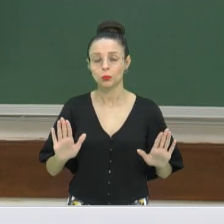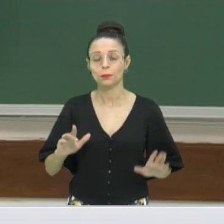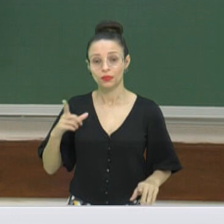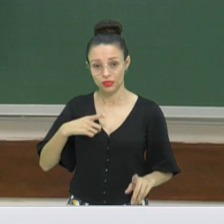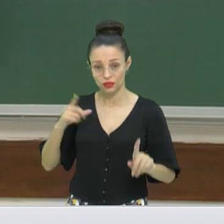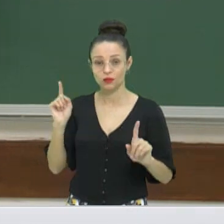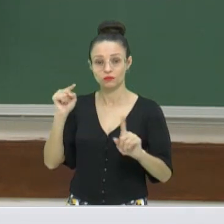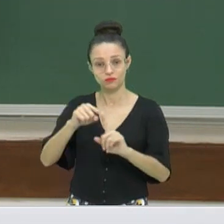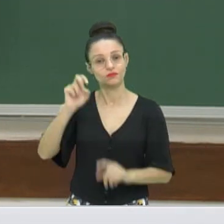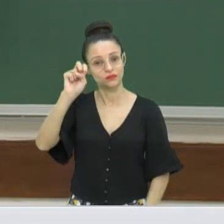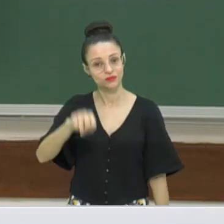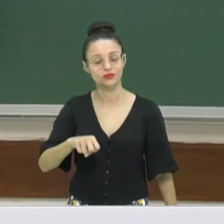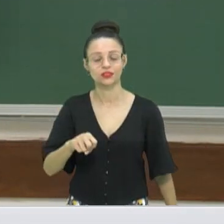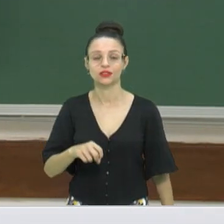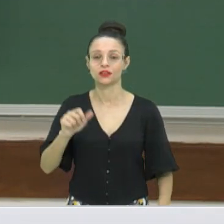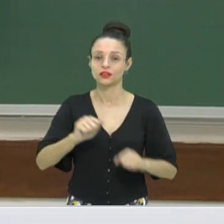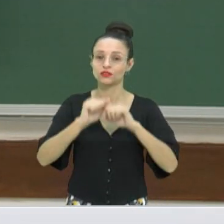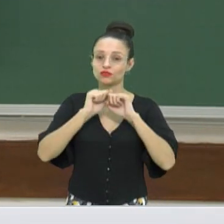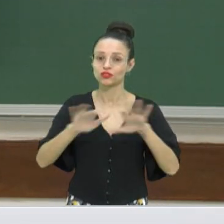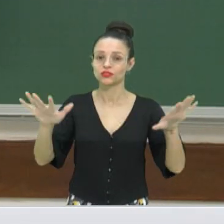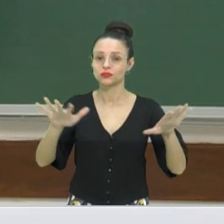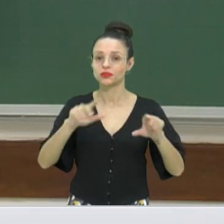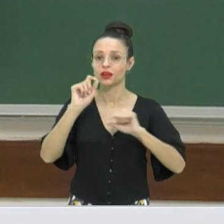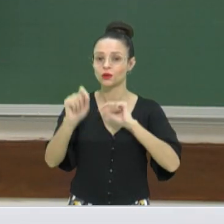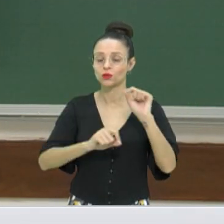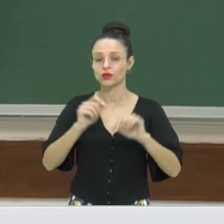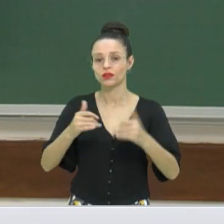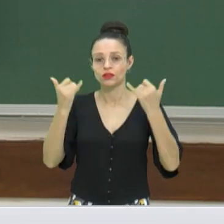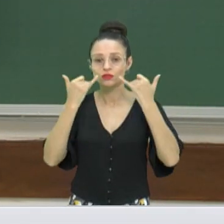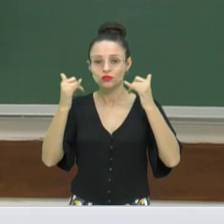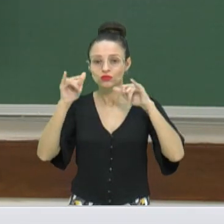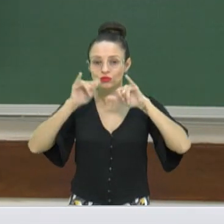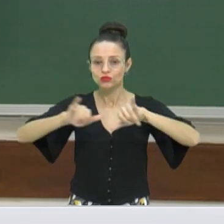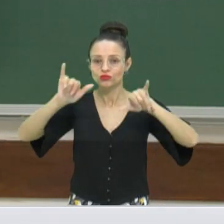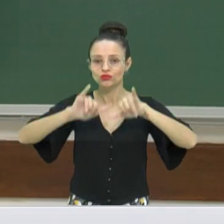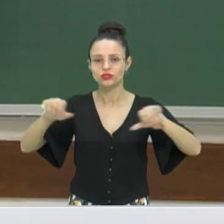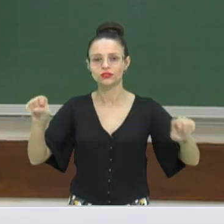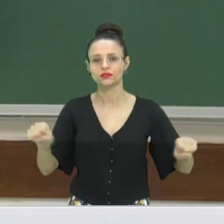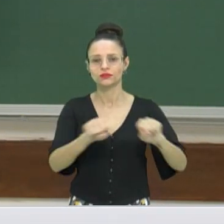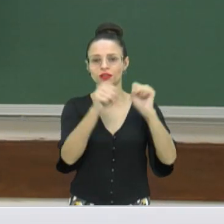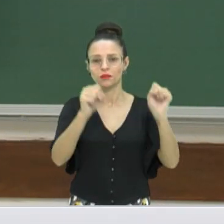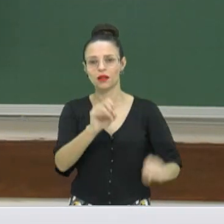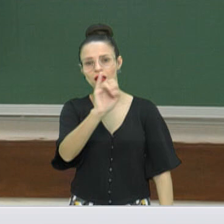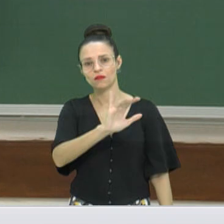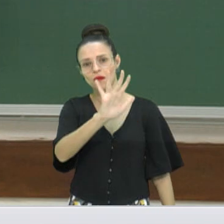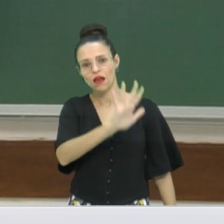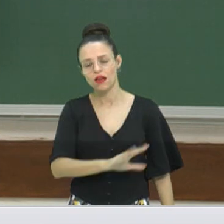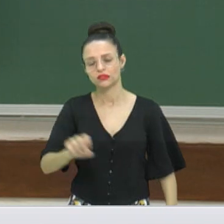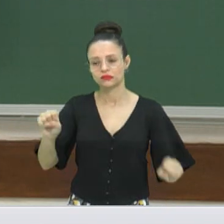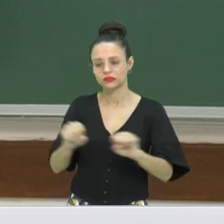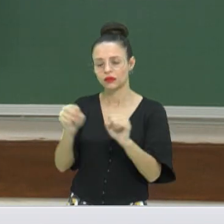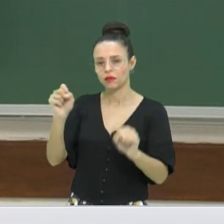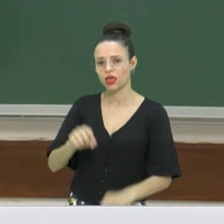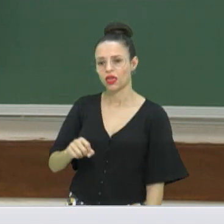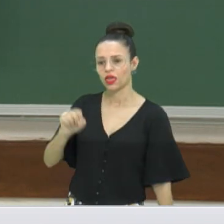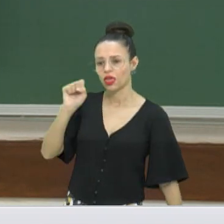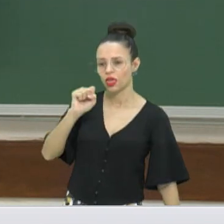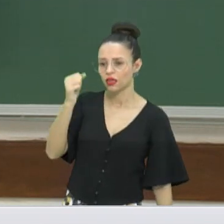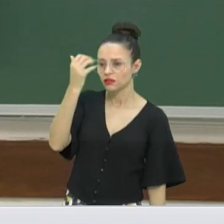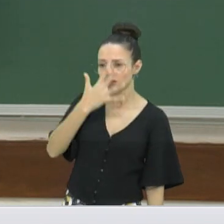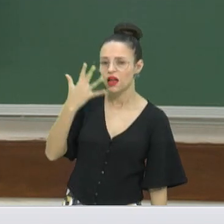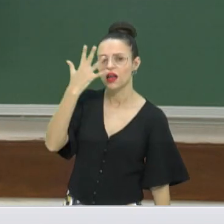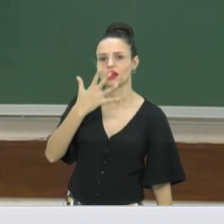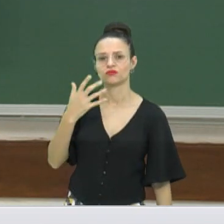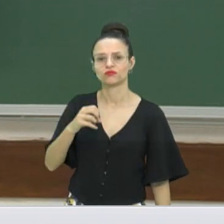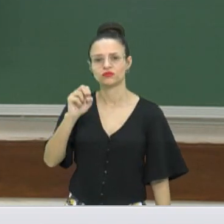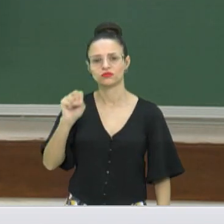tem objetivo? Sim, disseminar uma notícia aí para destruir uma imagem de uma pessoa, destruir a imagem de um produto, destruir a